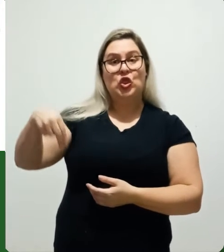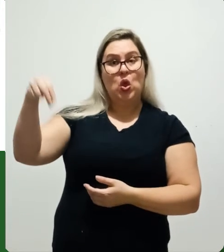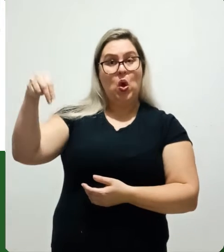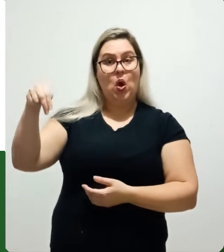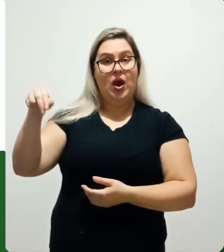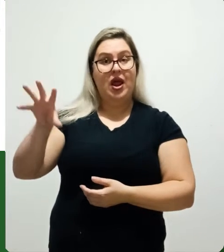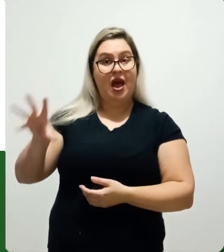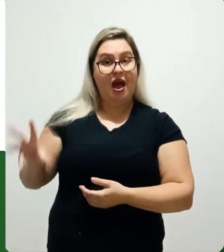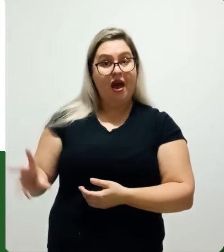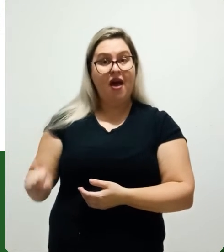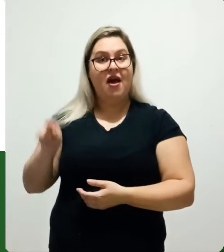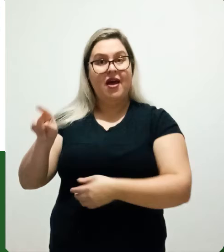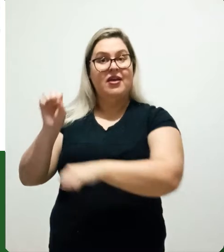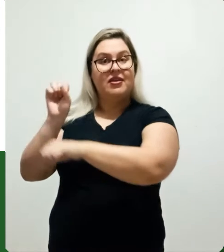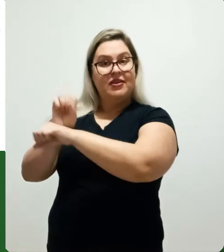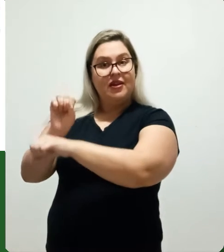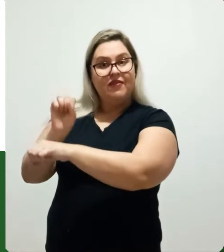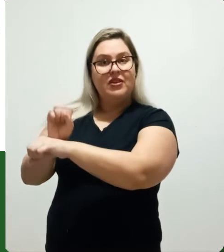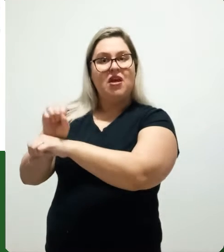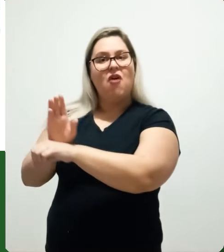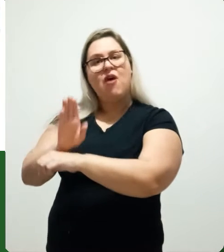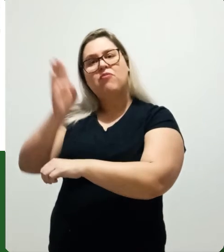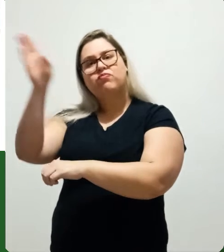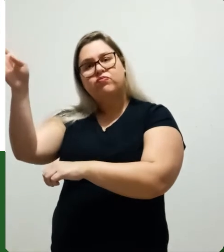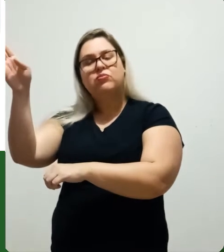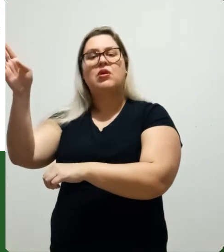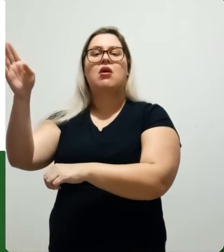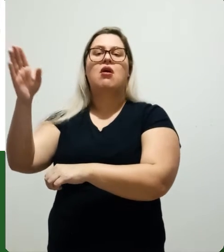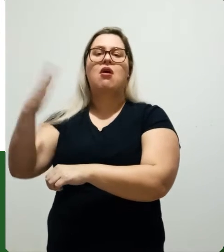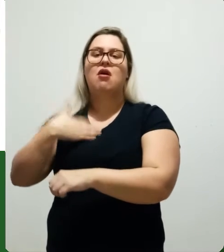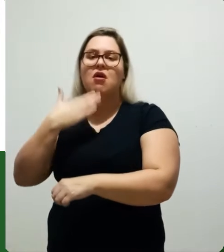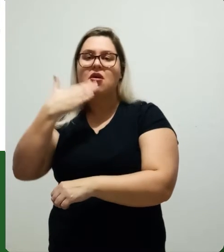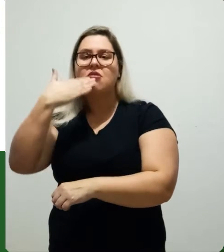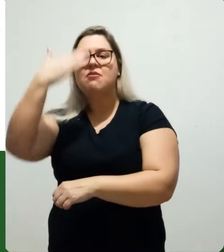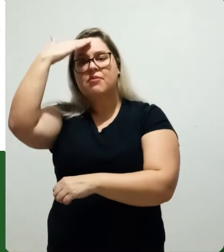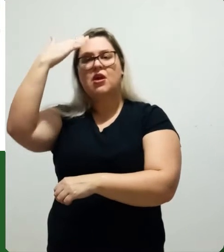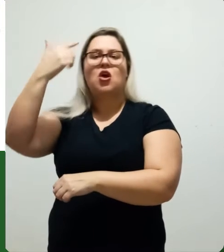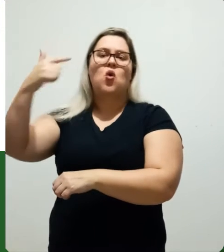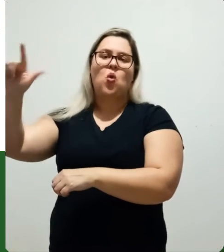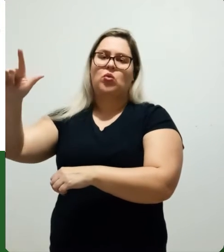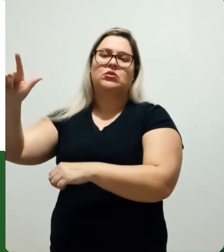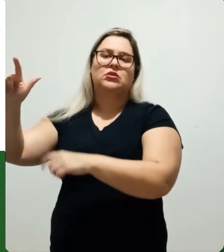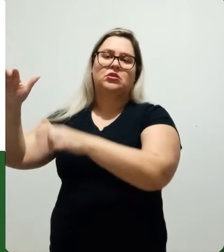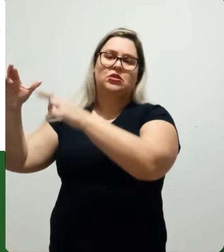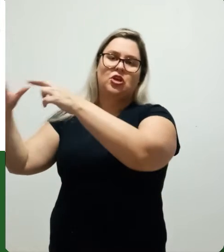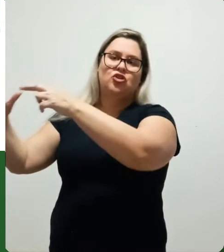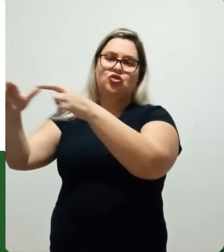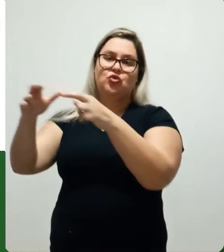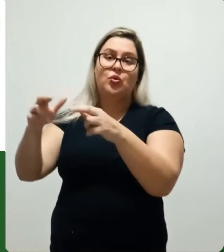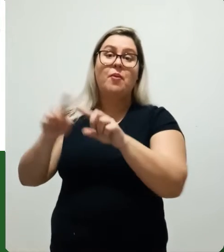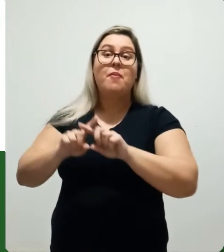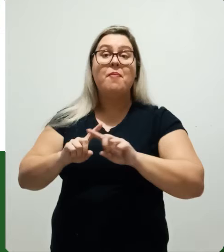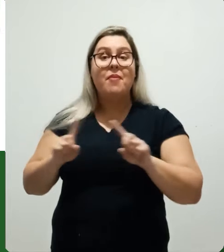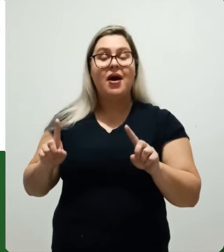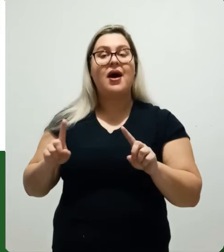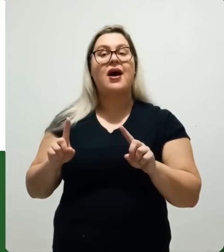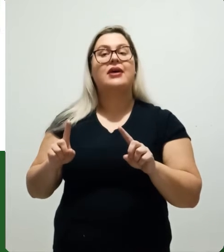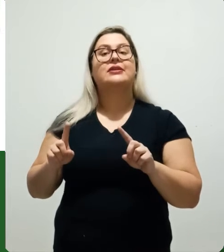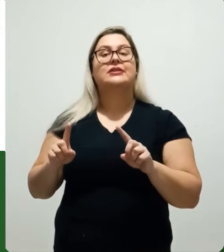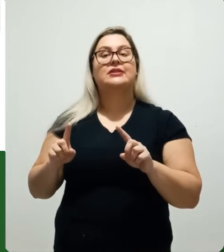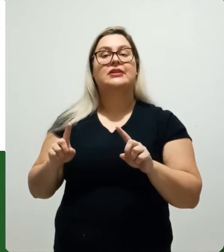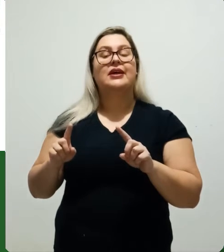da África, acabava que essa escravidão acabava indo para o Oriente Médio e para as outras regiões, então acaba que esse